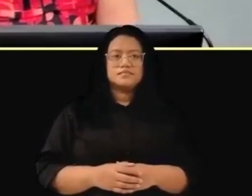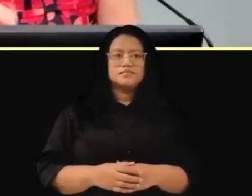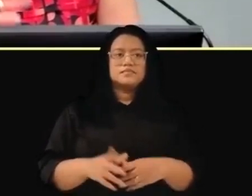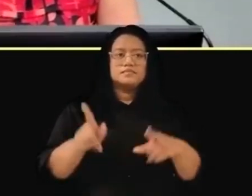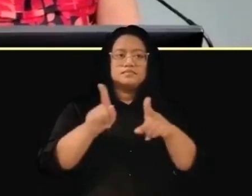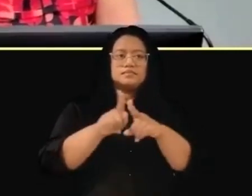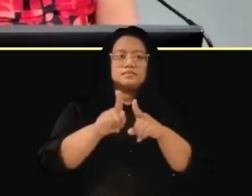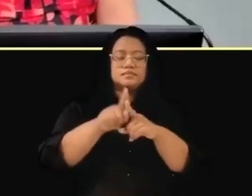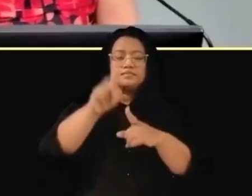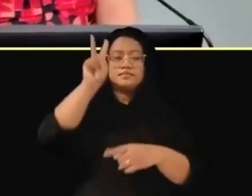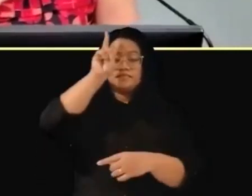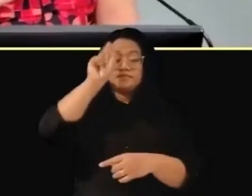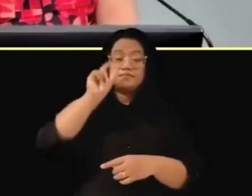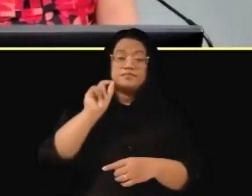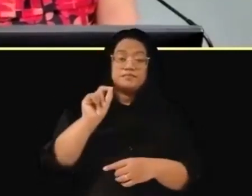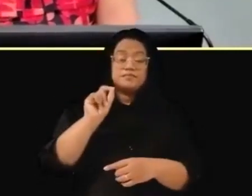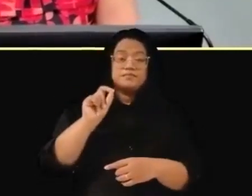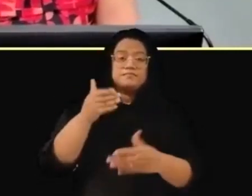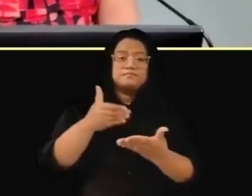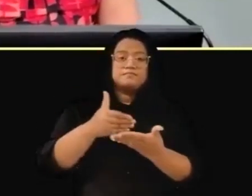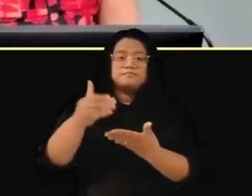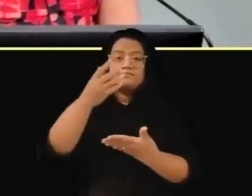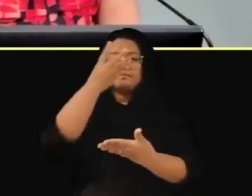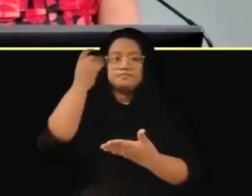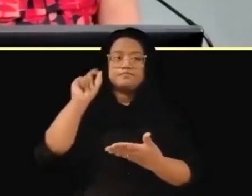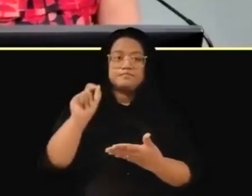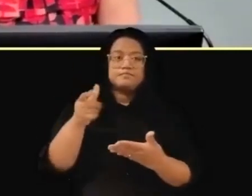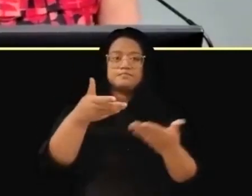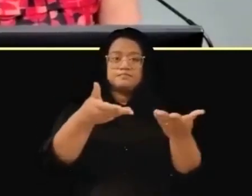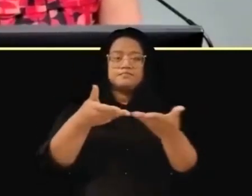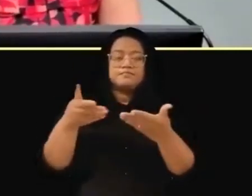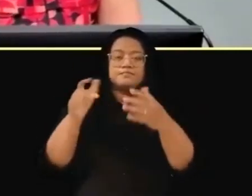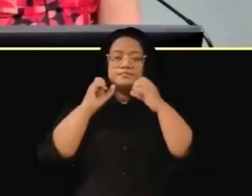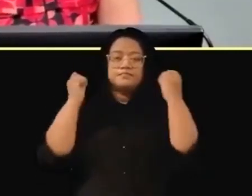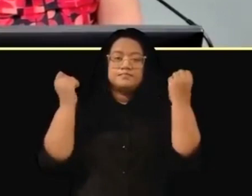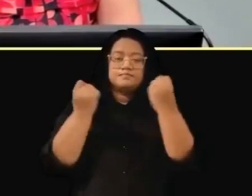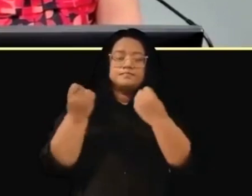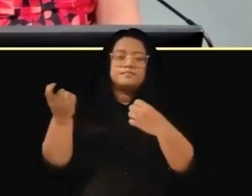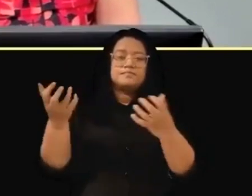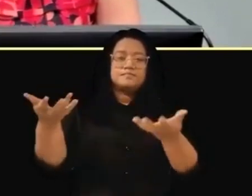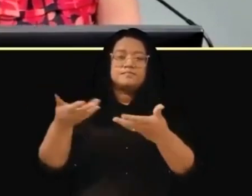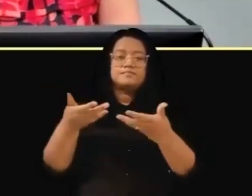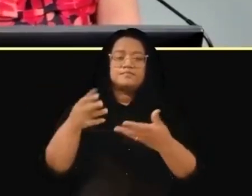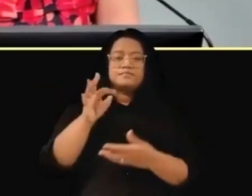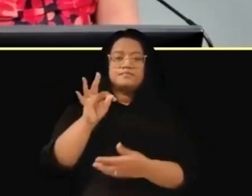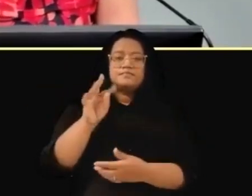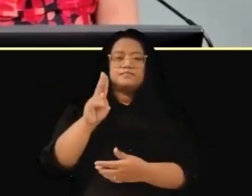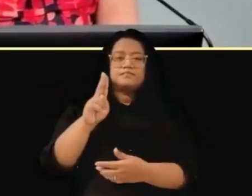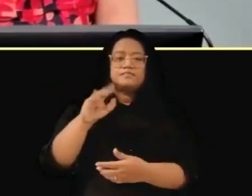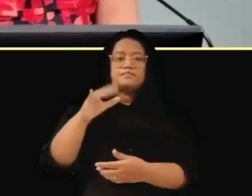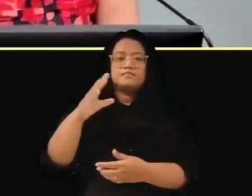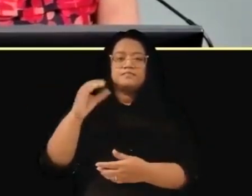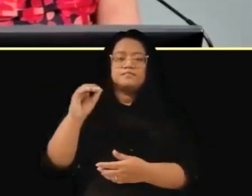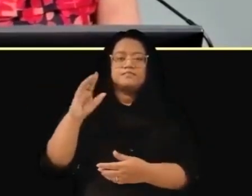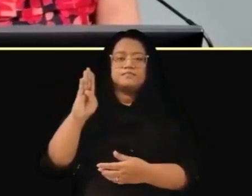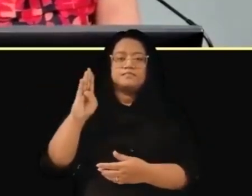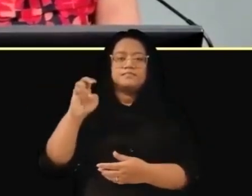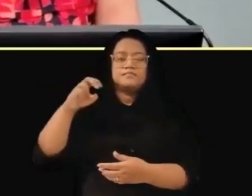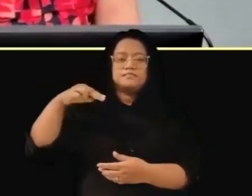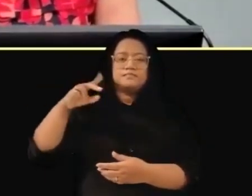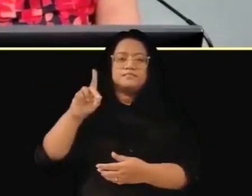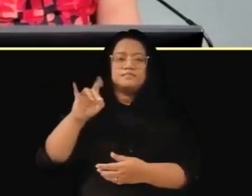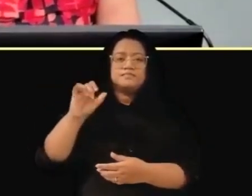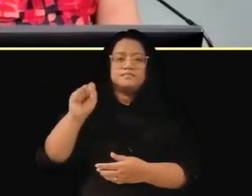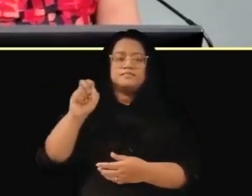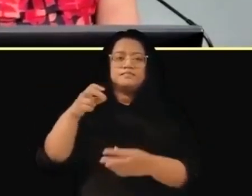lembrar, porque eu acabei esquecendo no começo, que nós convidamos para esse seminário o Tonico Benites, que é um